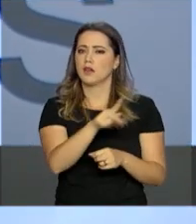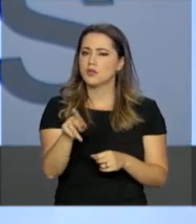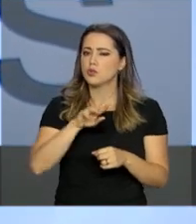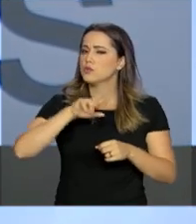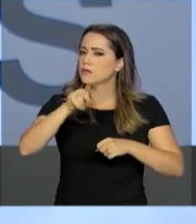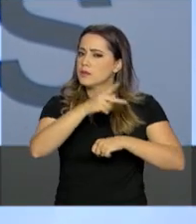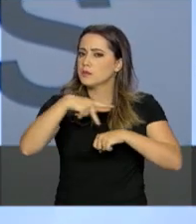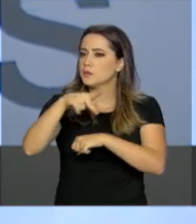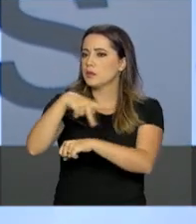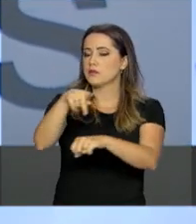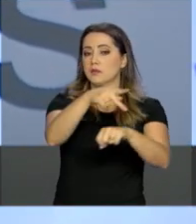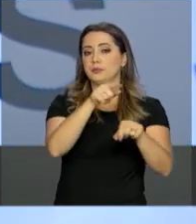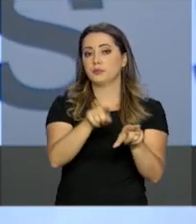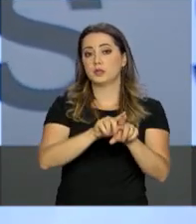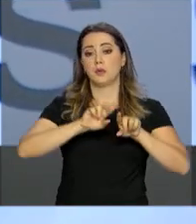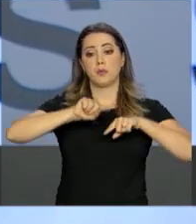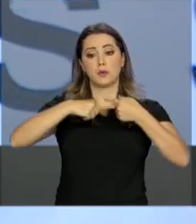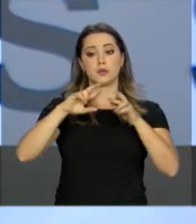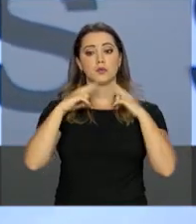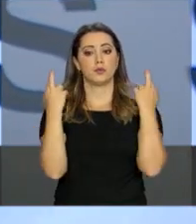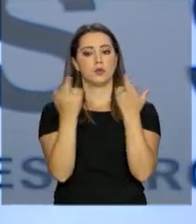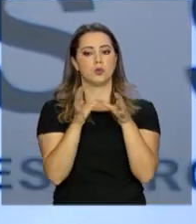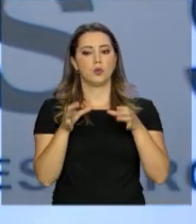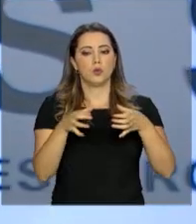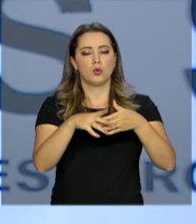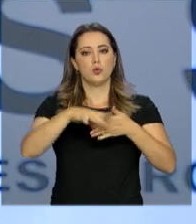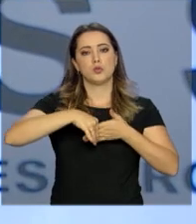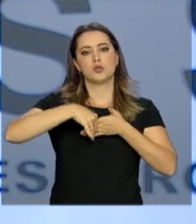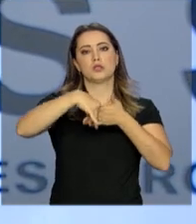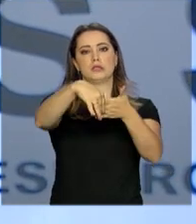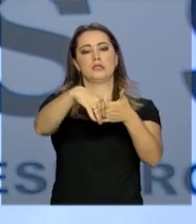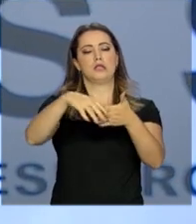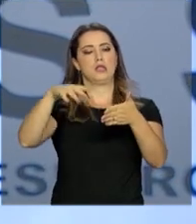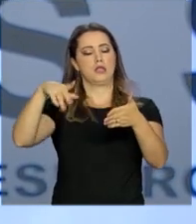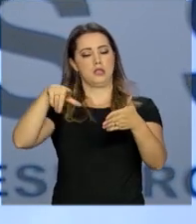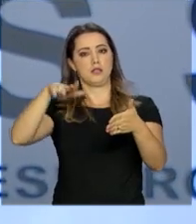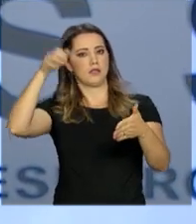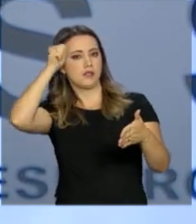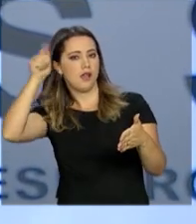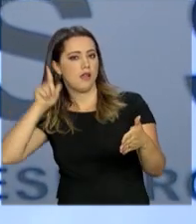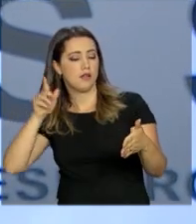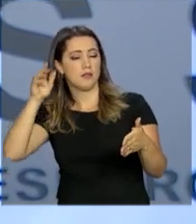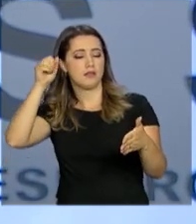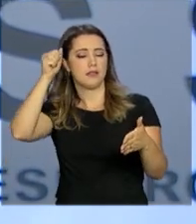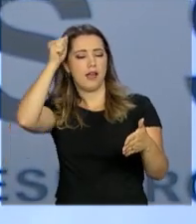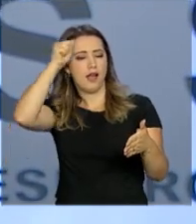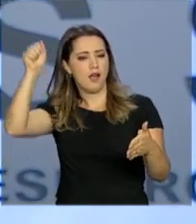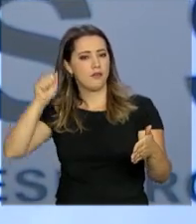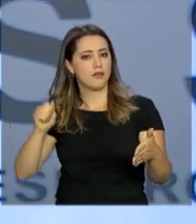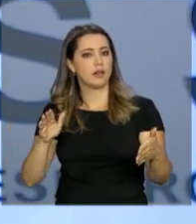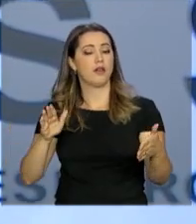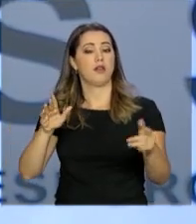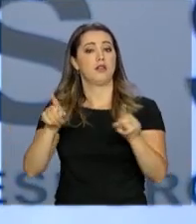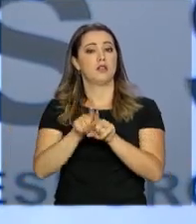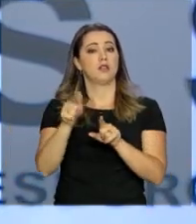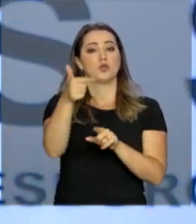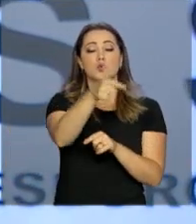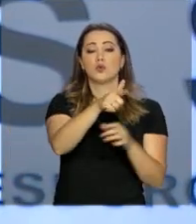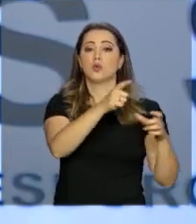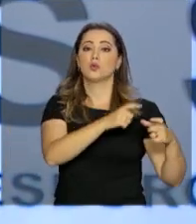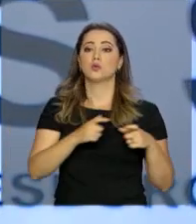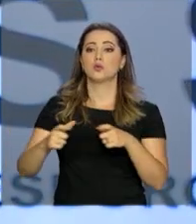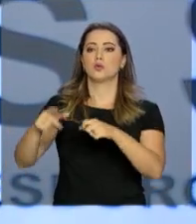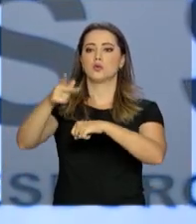e de uma reunião ampliada com líderes de países do continente africano e também líderes de países de outros cantos do mundo